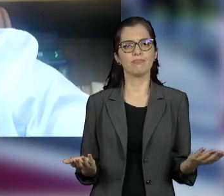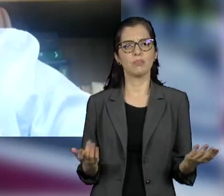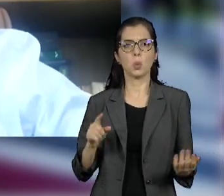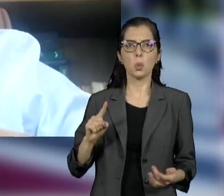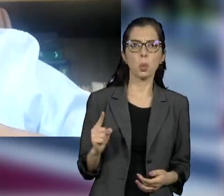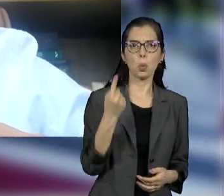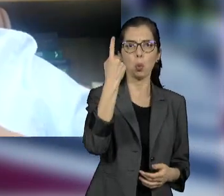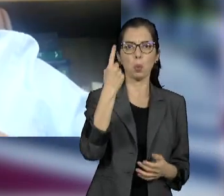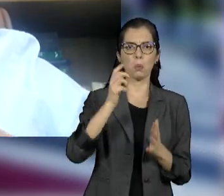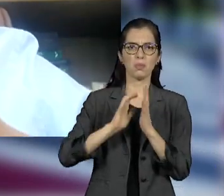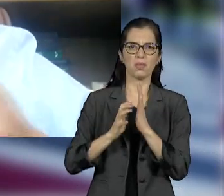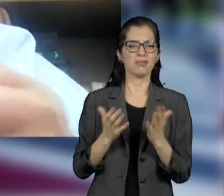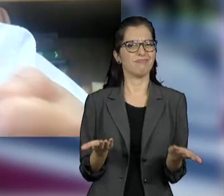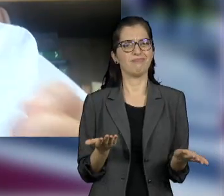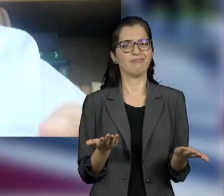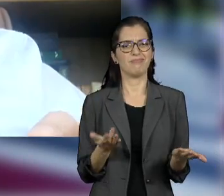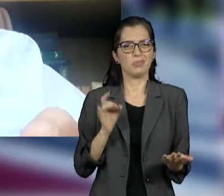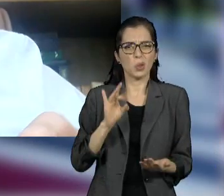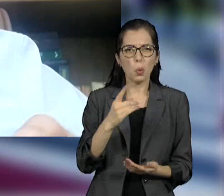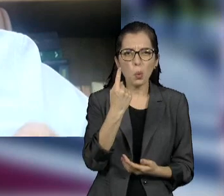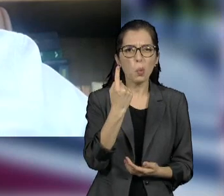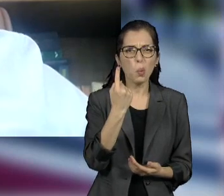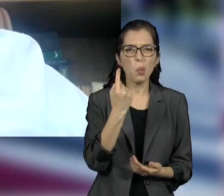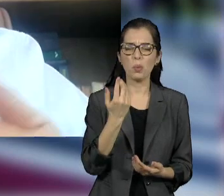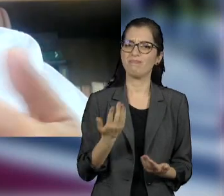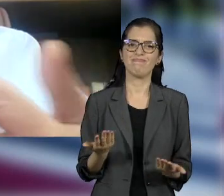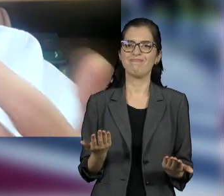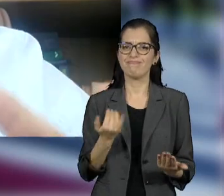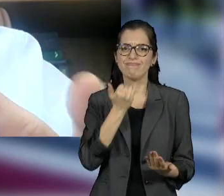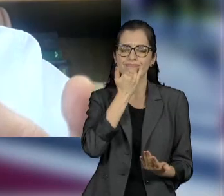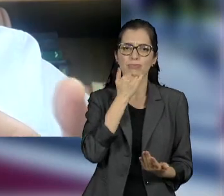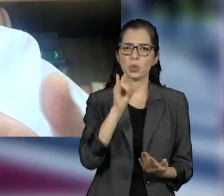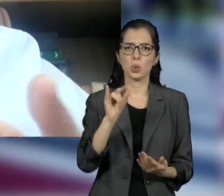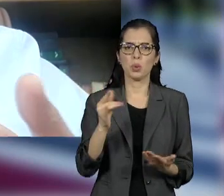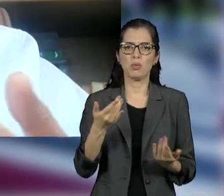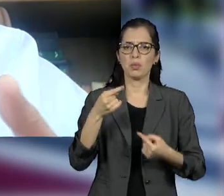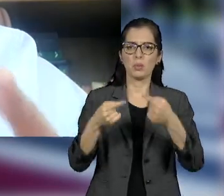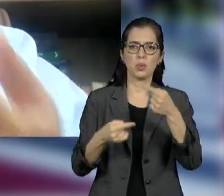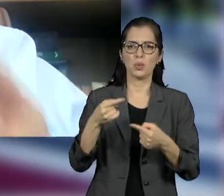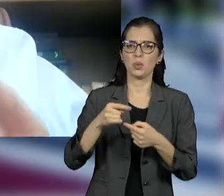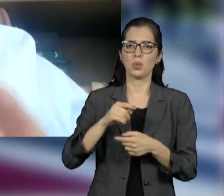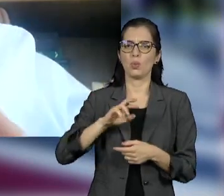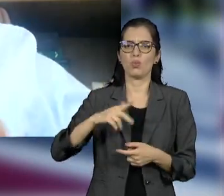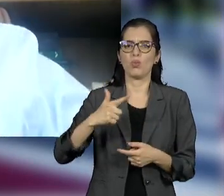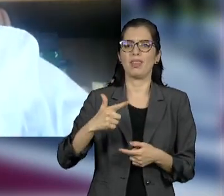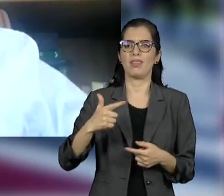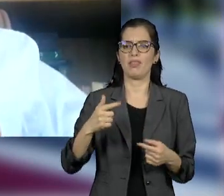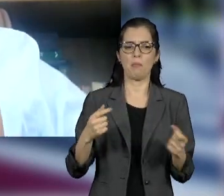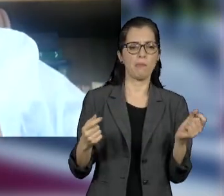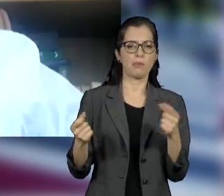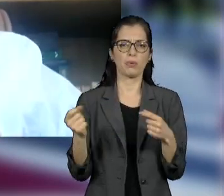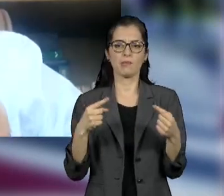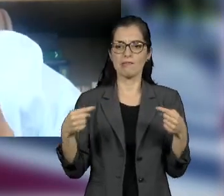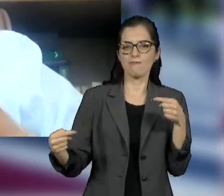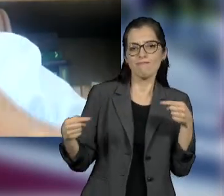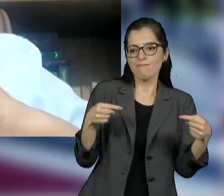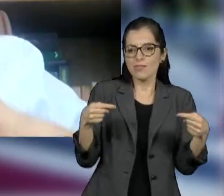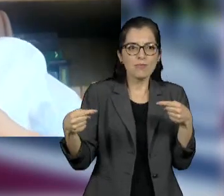permanente. Agora, se só há um partido na Câmara, não há oposição, não há possibilidade de